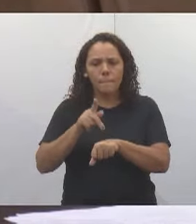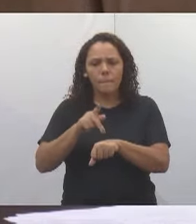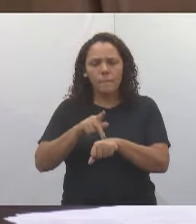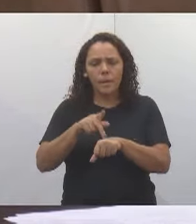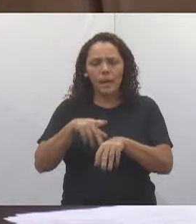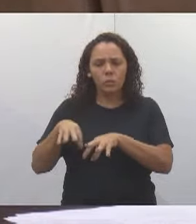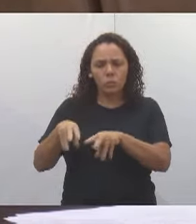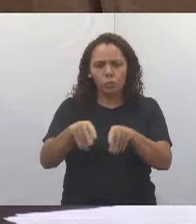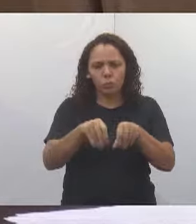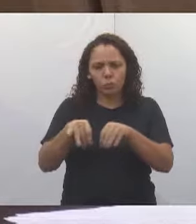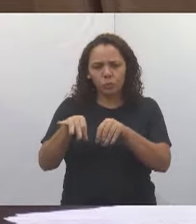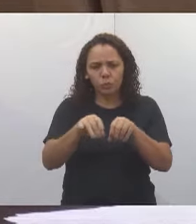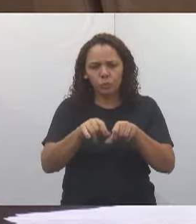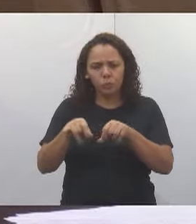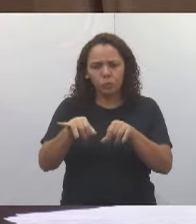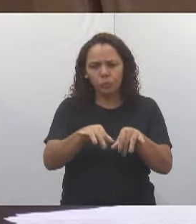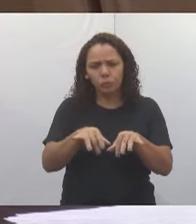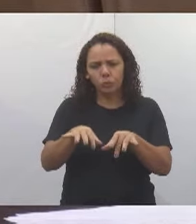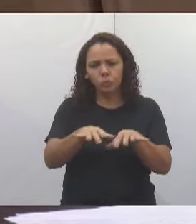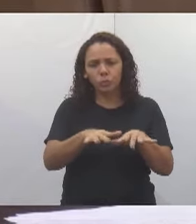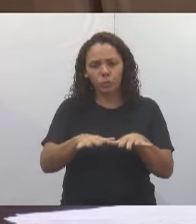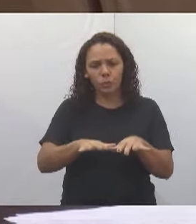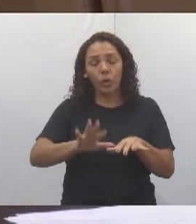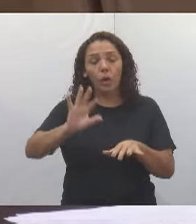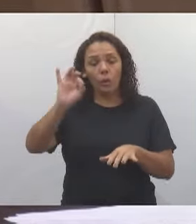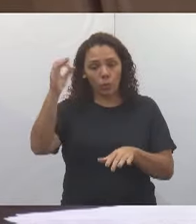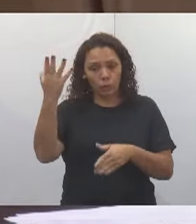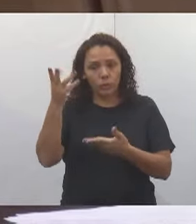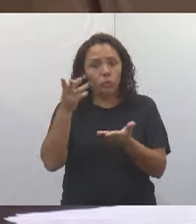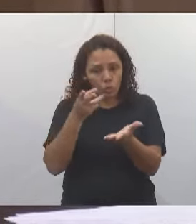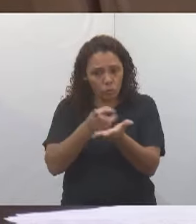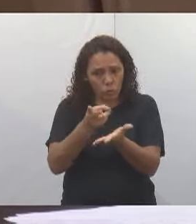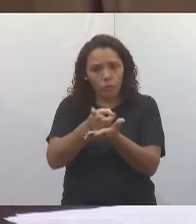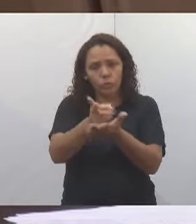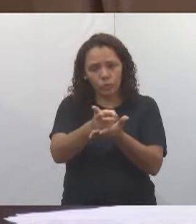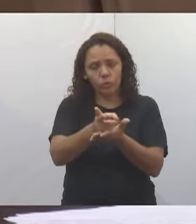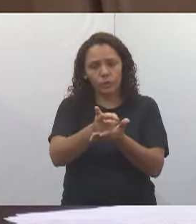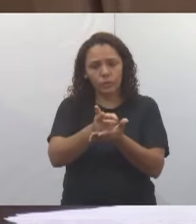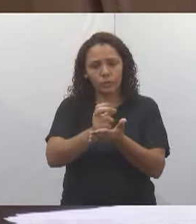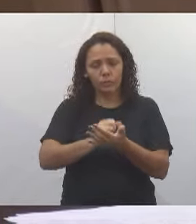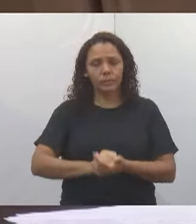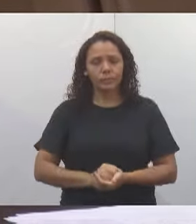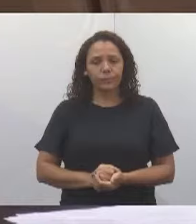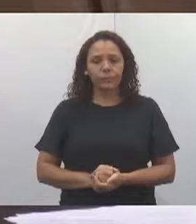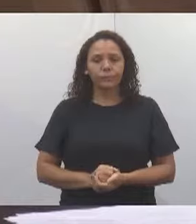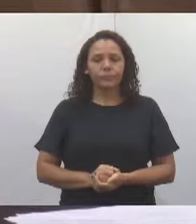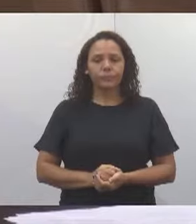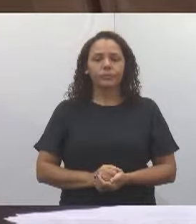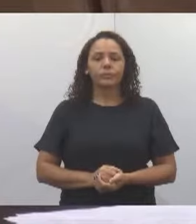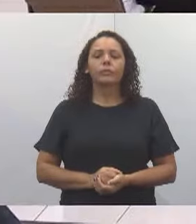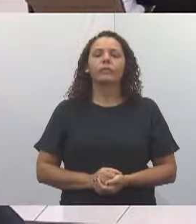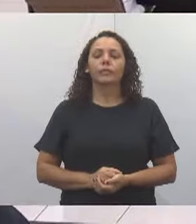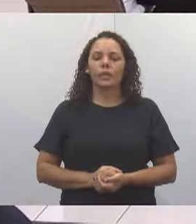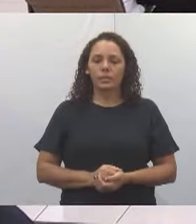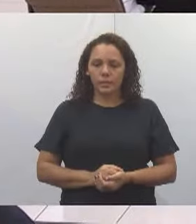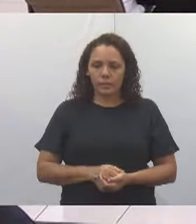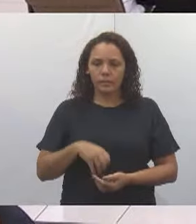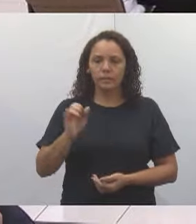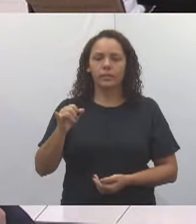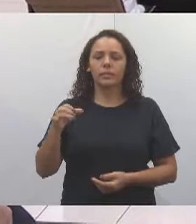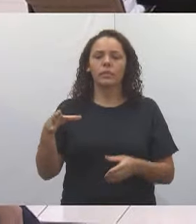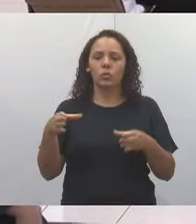dilui lá para matar os bichinhos. Isso está acontecendo? Isso ainda está acontecendo na cidade? A nossa equipe está trabalhando a todo